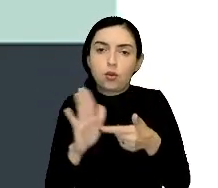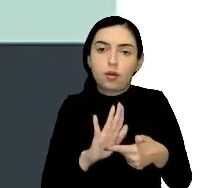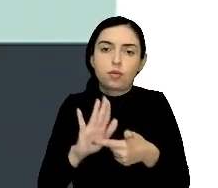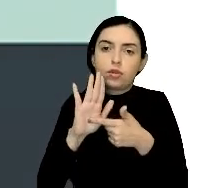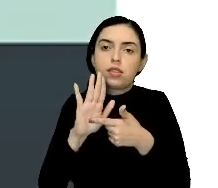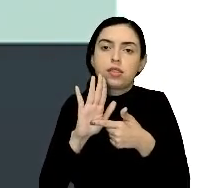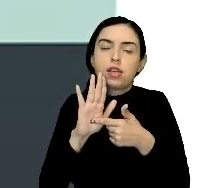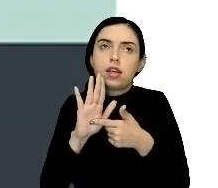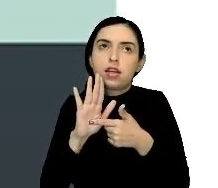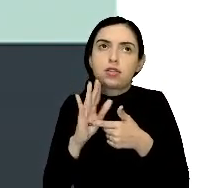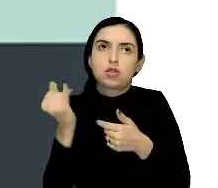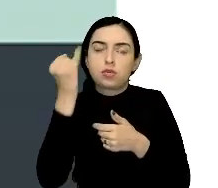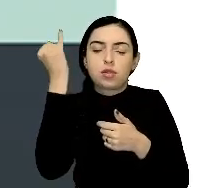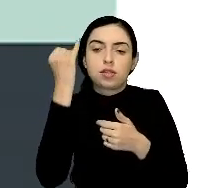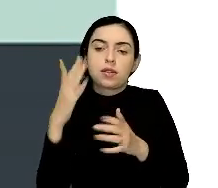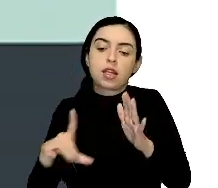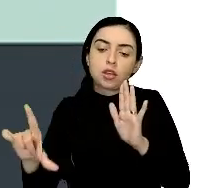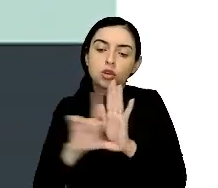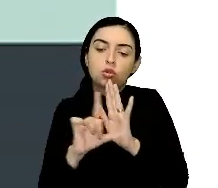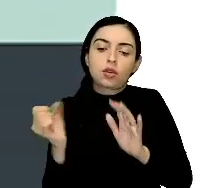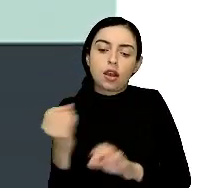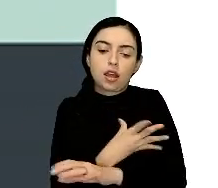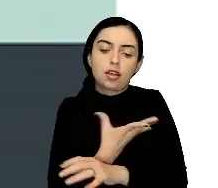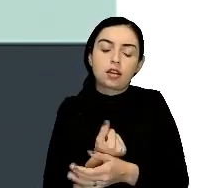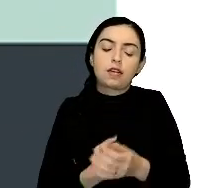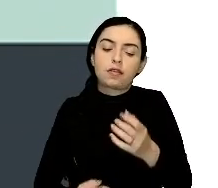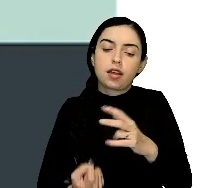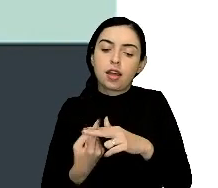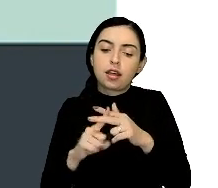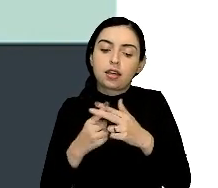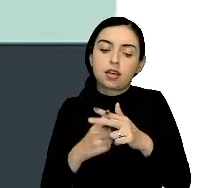aspectos principais da nova lei e da construção dessa nova lei, a lei